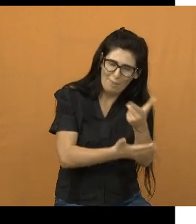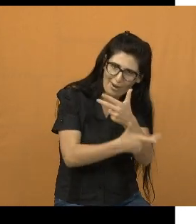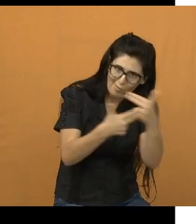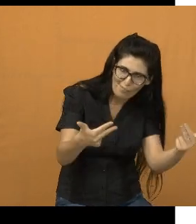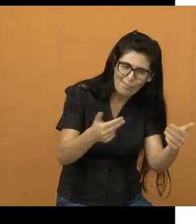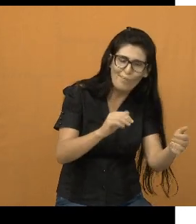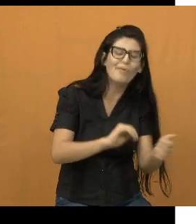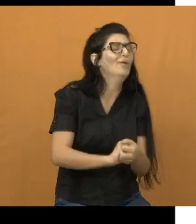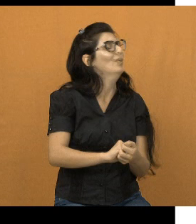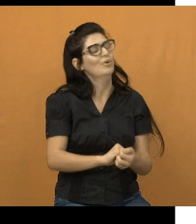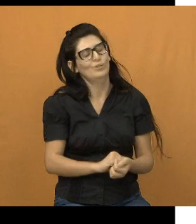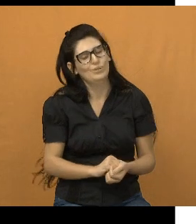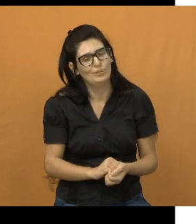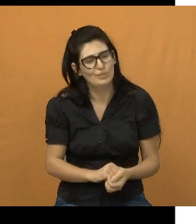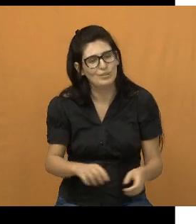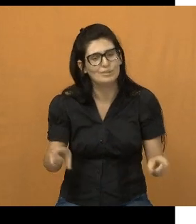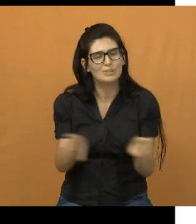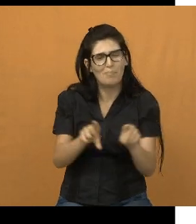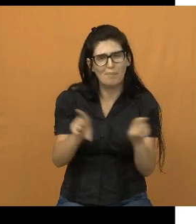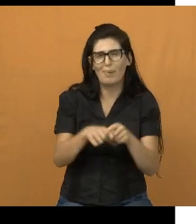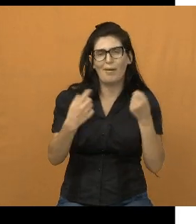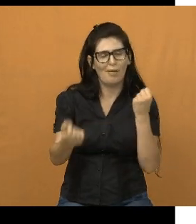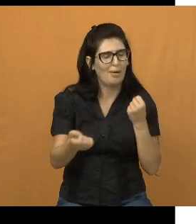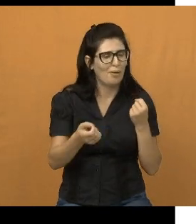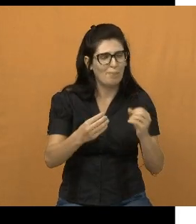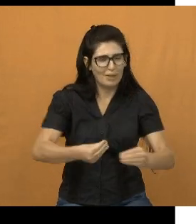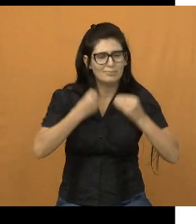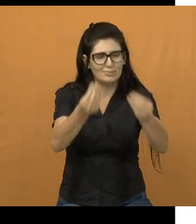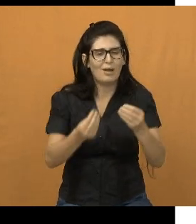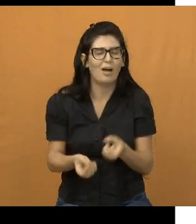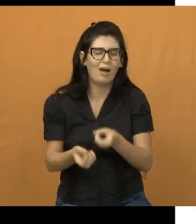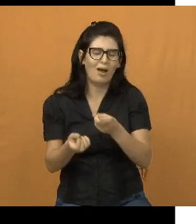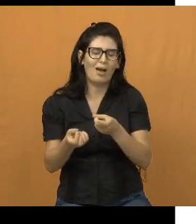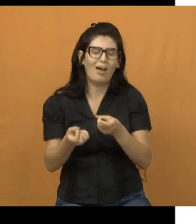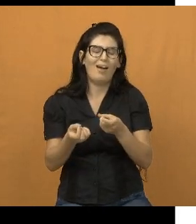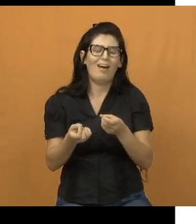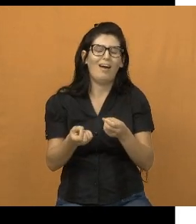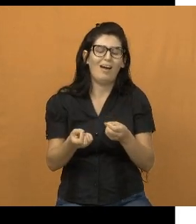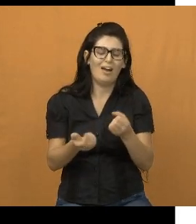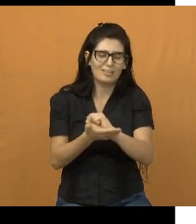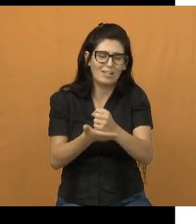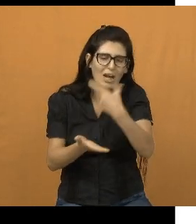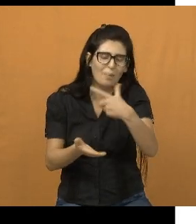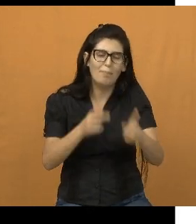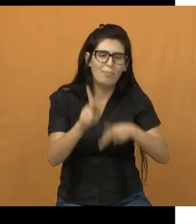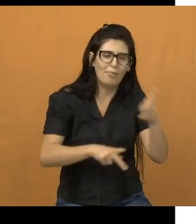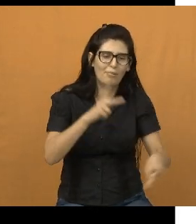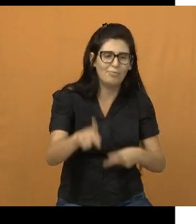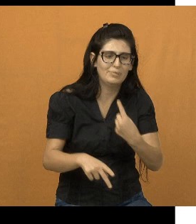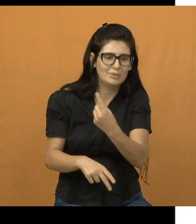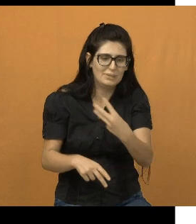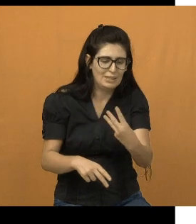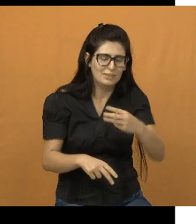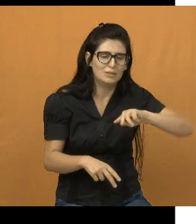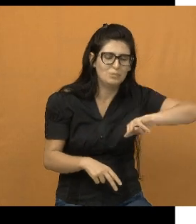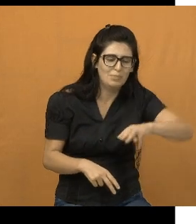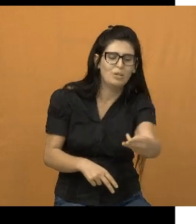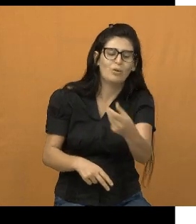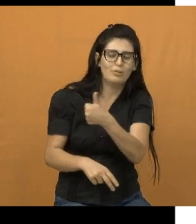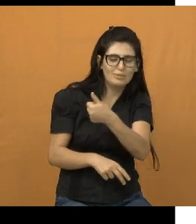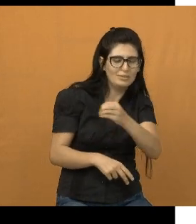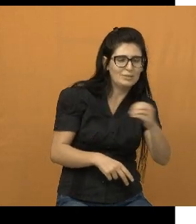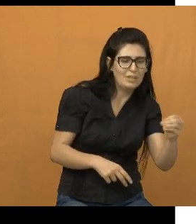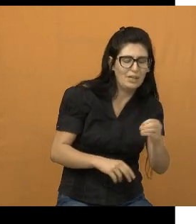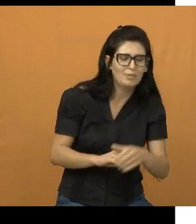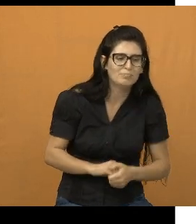material de distribuição gratuita, medicamento, 3.100.000, e 4.500.000 são todas as demais despesas que